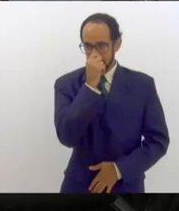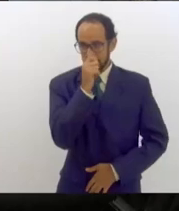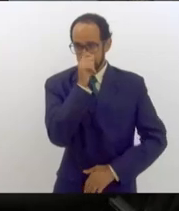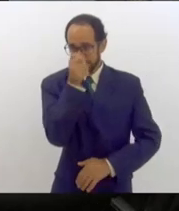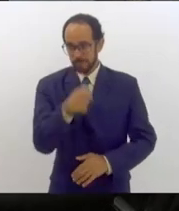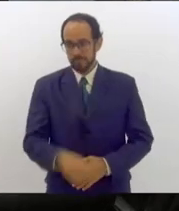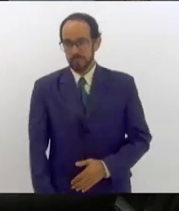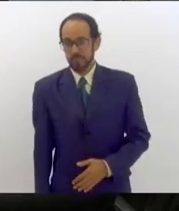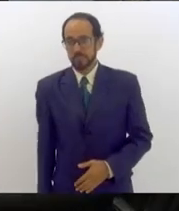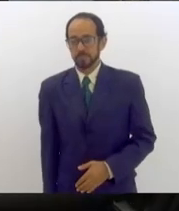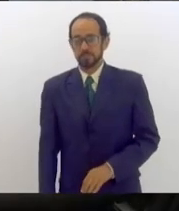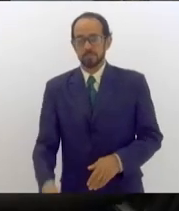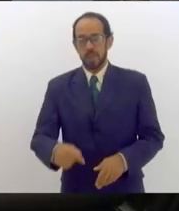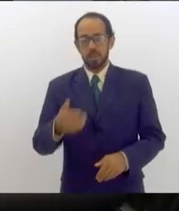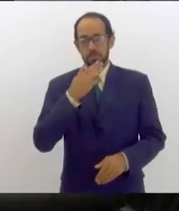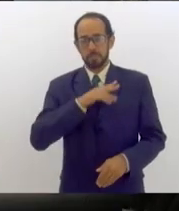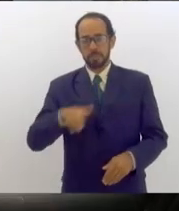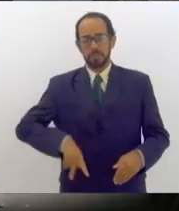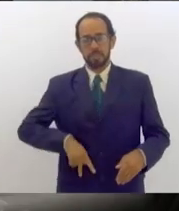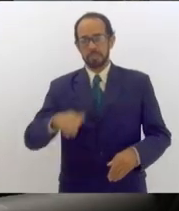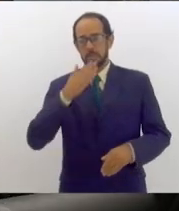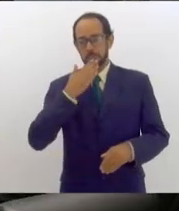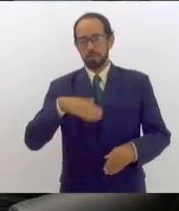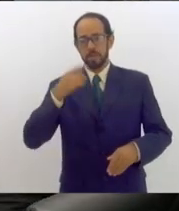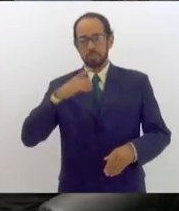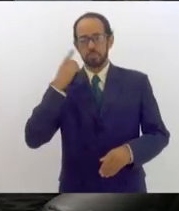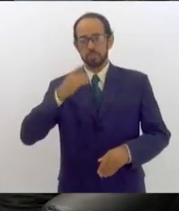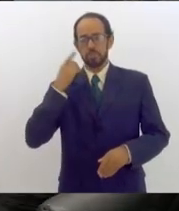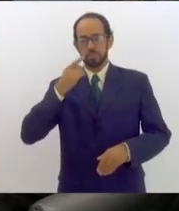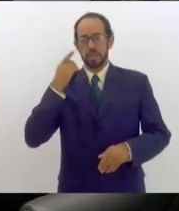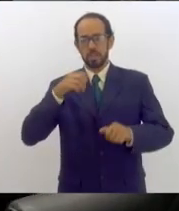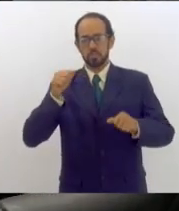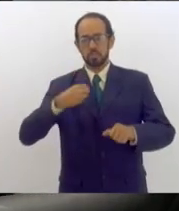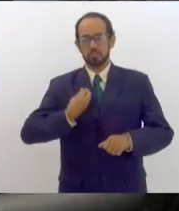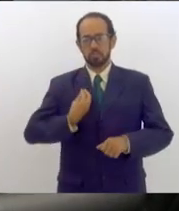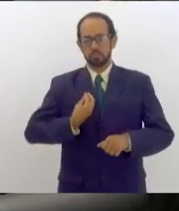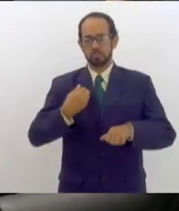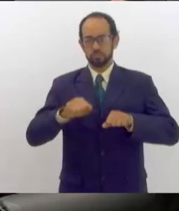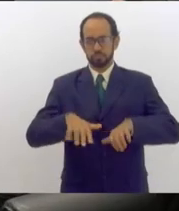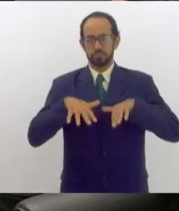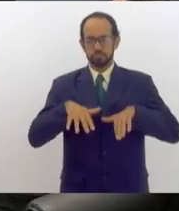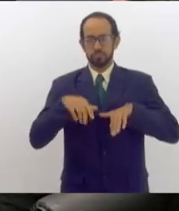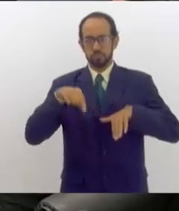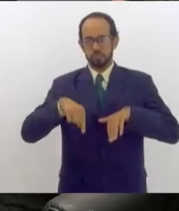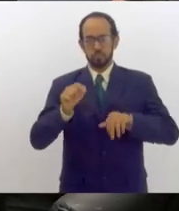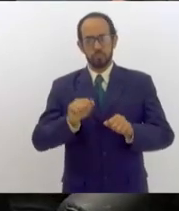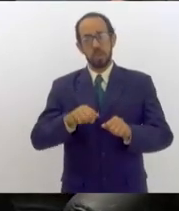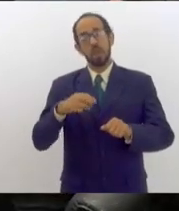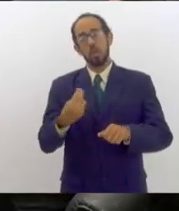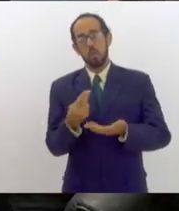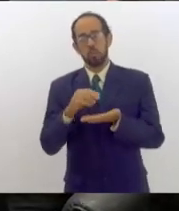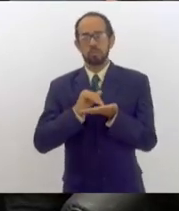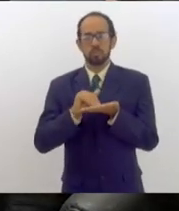solicita os senhores deputados presentes plenário nos seus gabinetes que